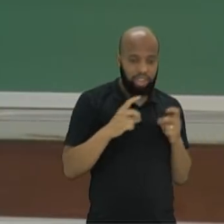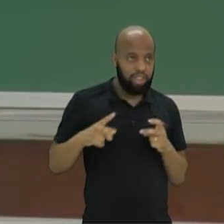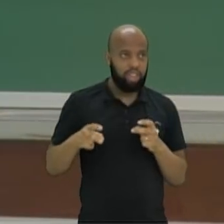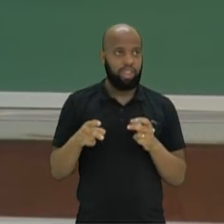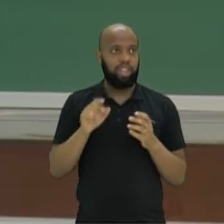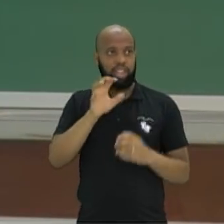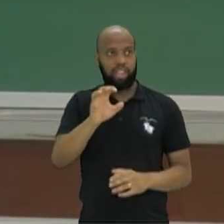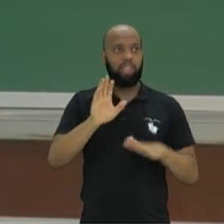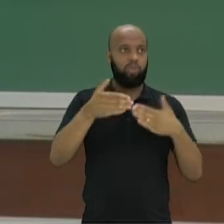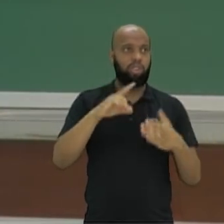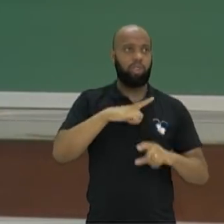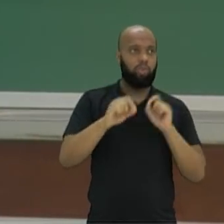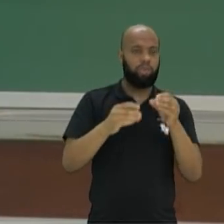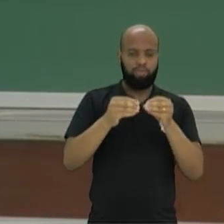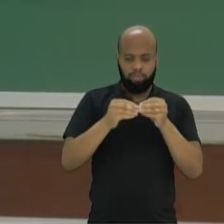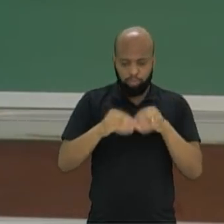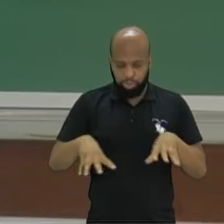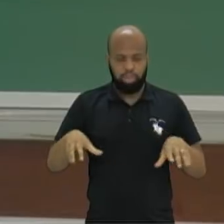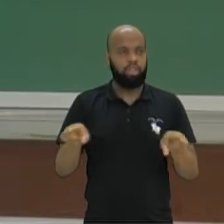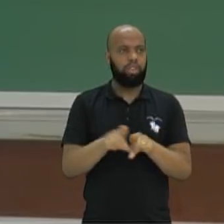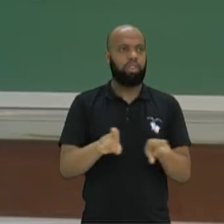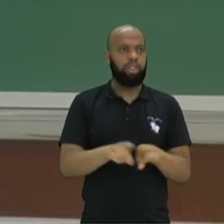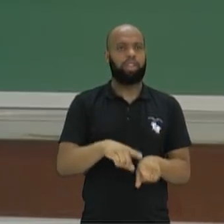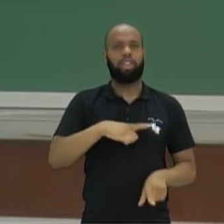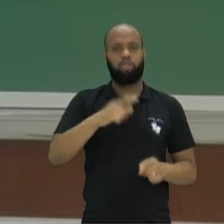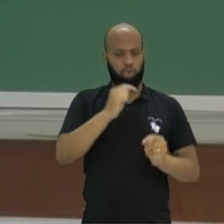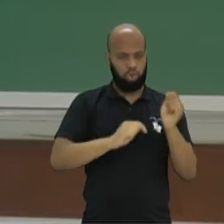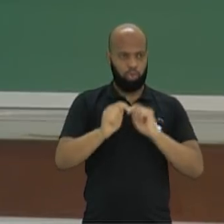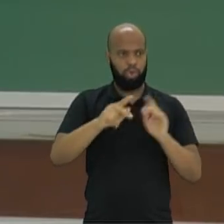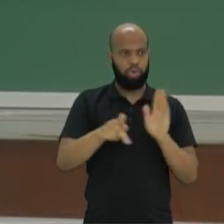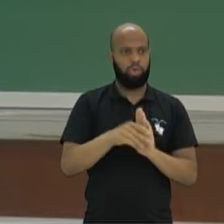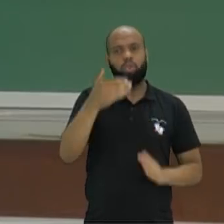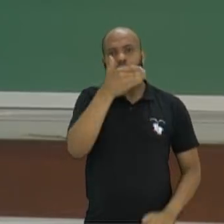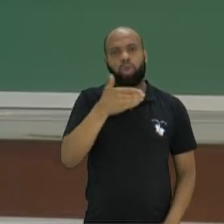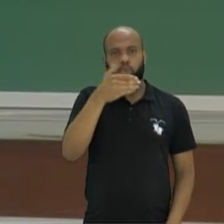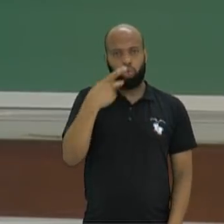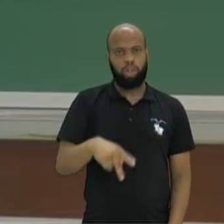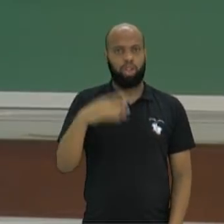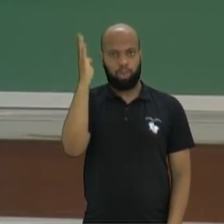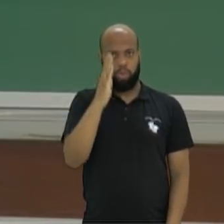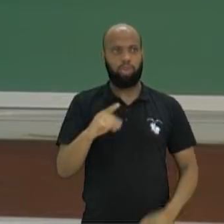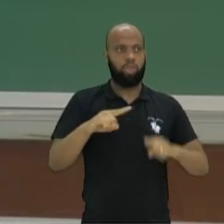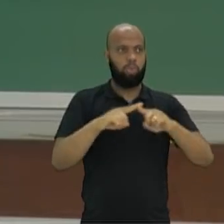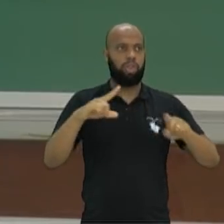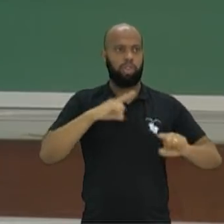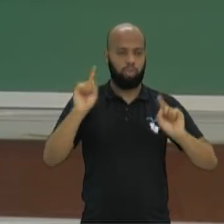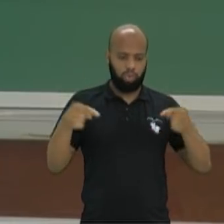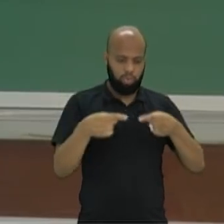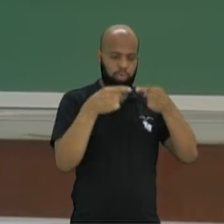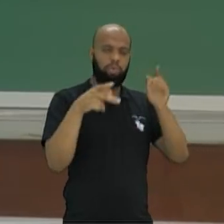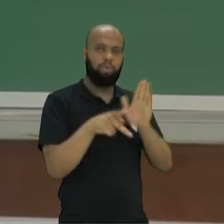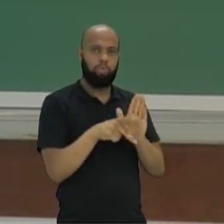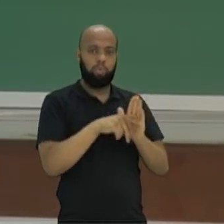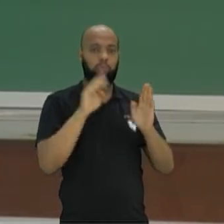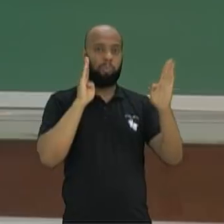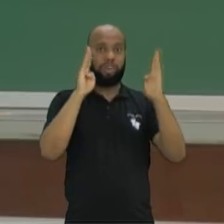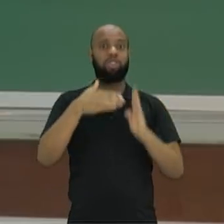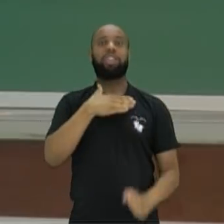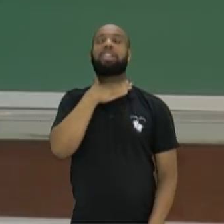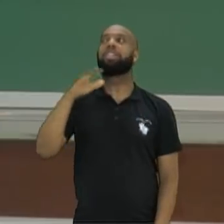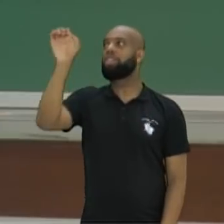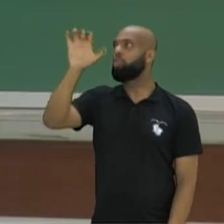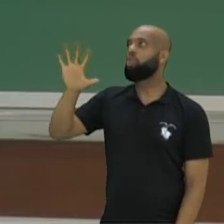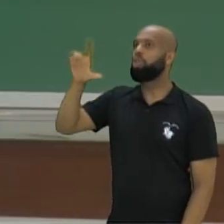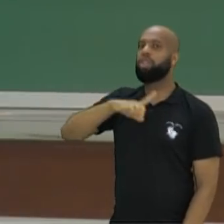essa venda, acabou que prejudicou também a economia do açúcar no Brasil. Mas coincidiu com um período de crise que a Europa